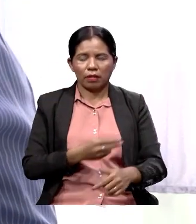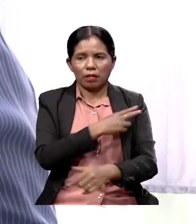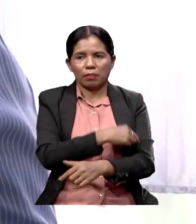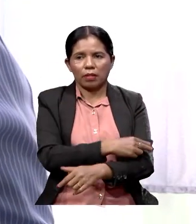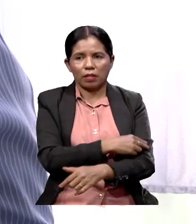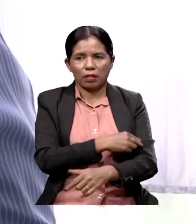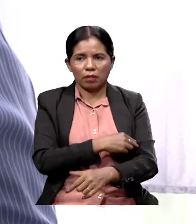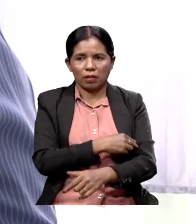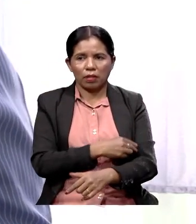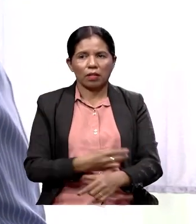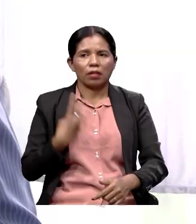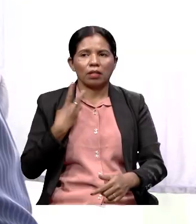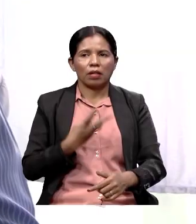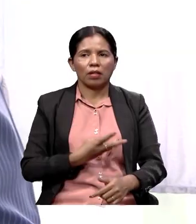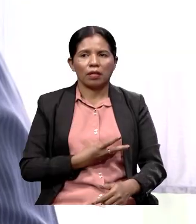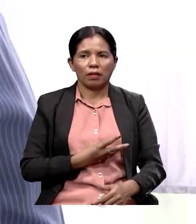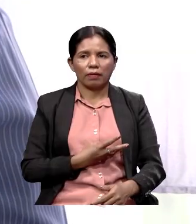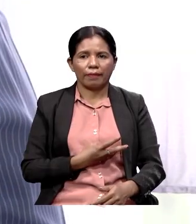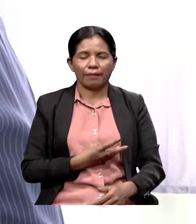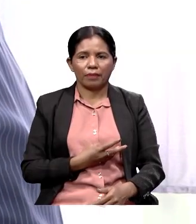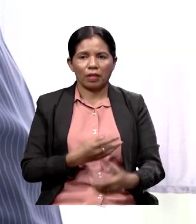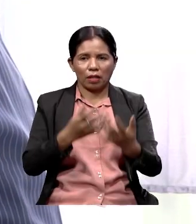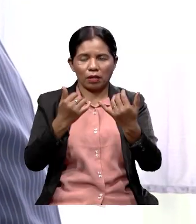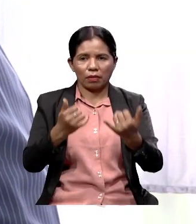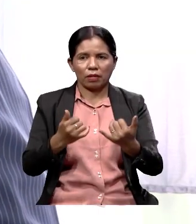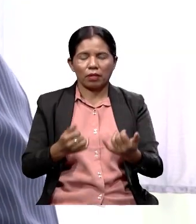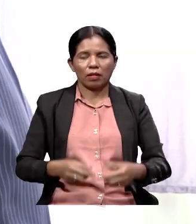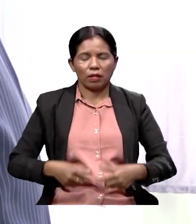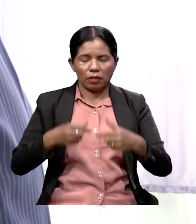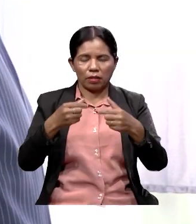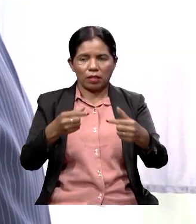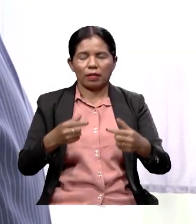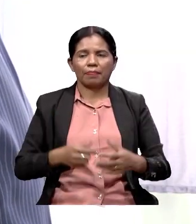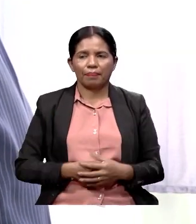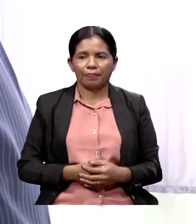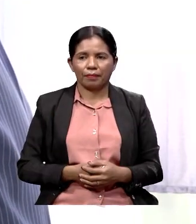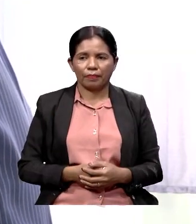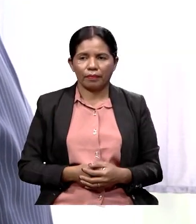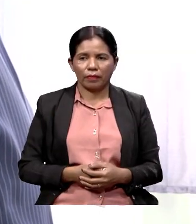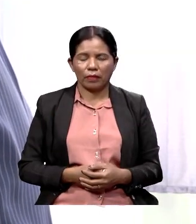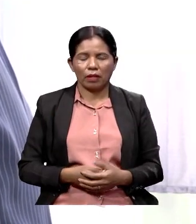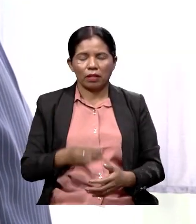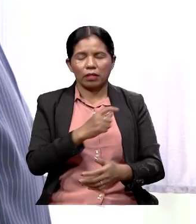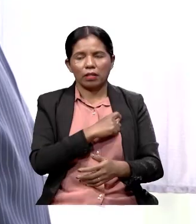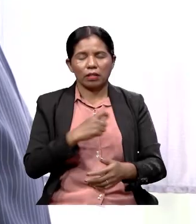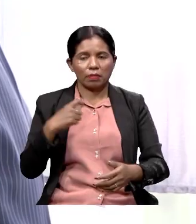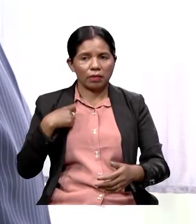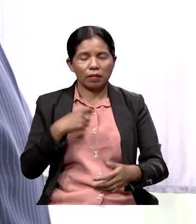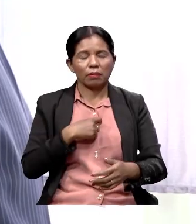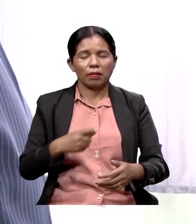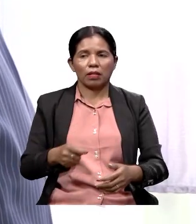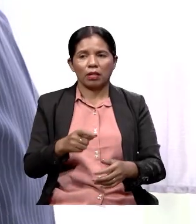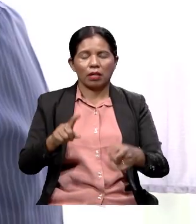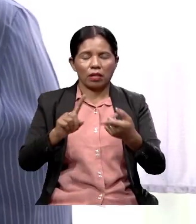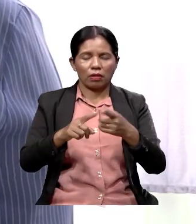itania facilidade de saúde ne be maka agora dá disponível ela no tratamento ba inansira ne be maka tão